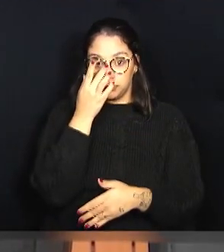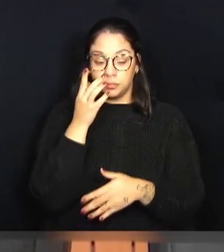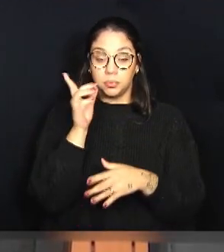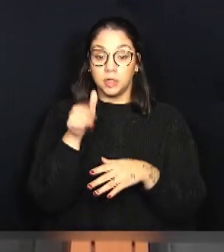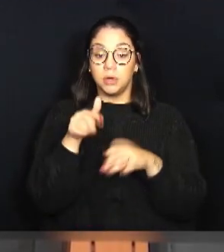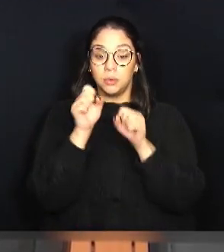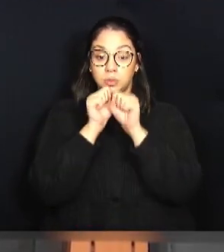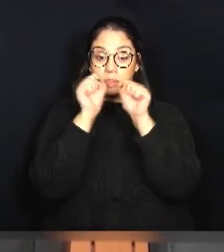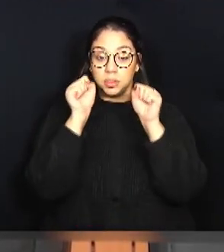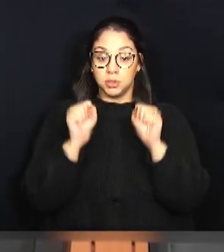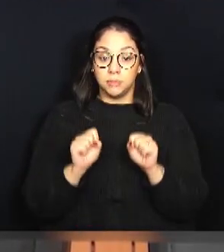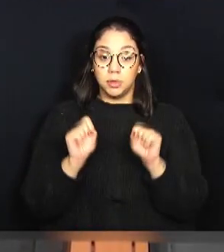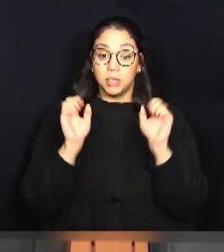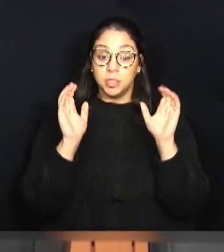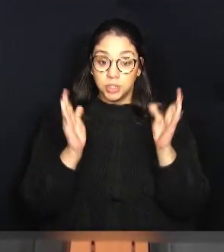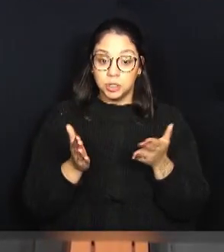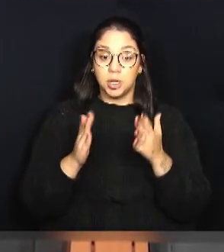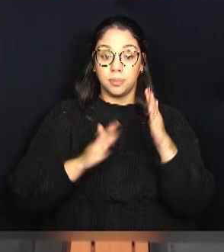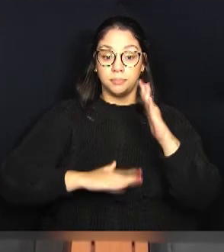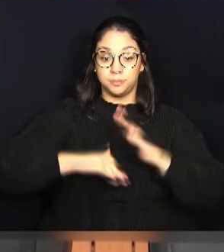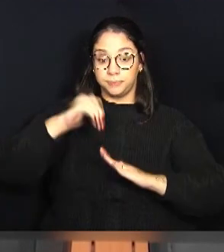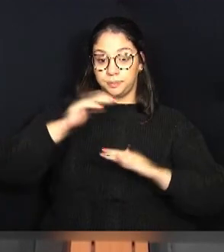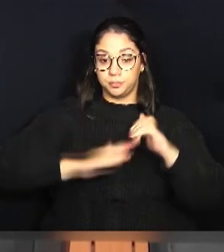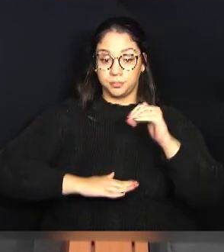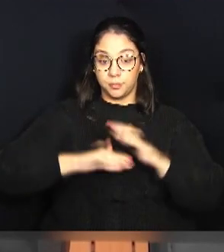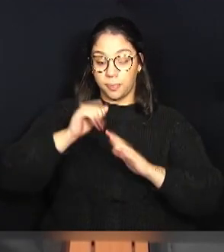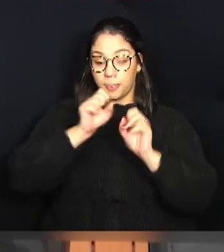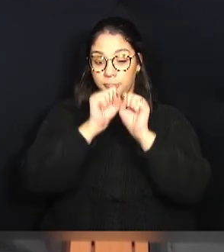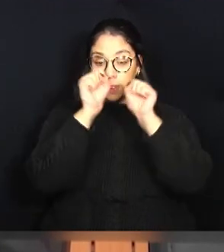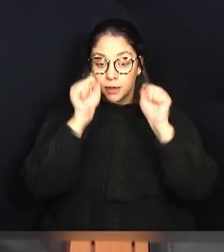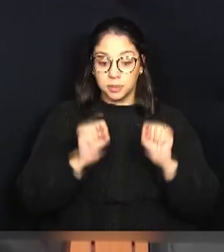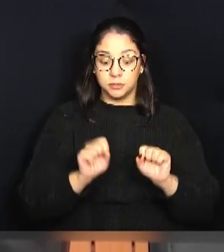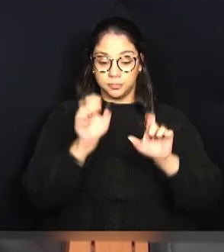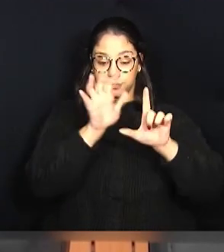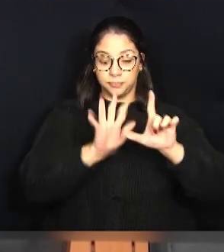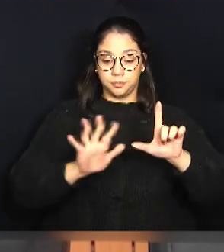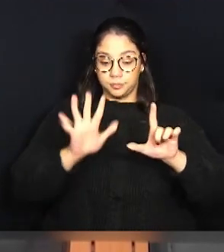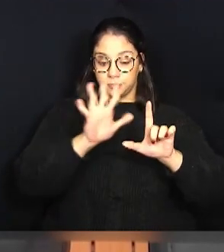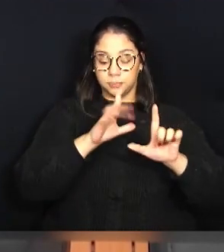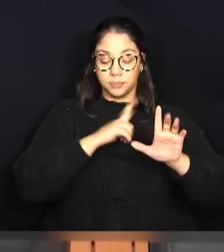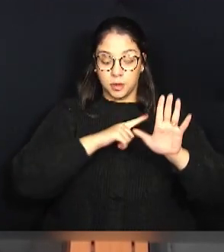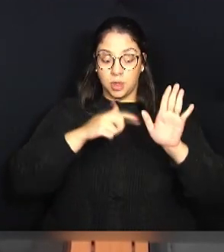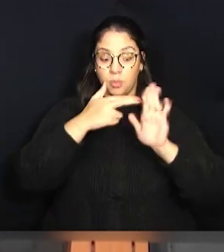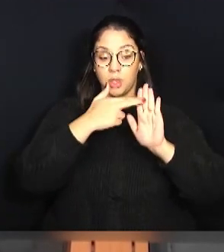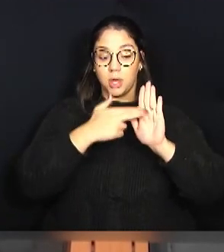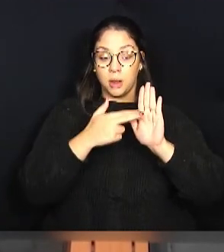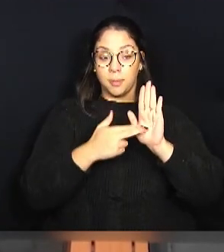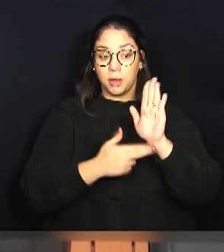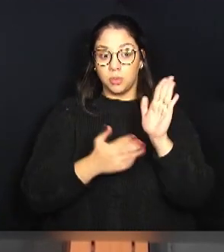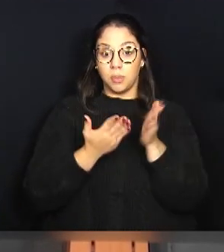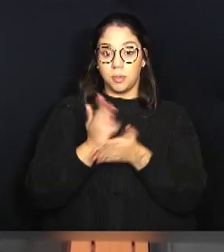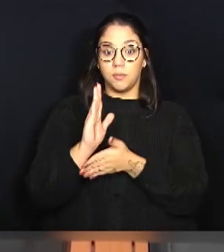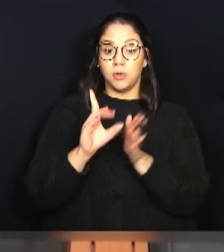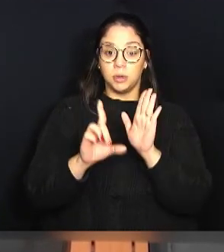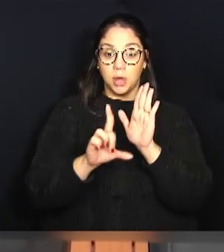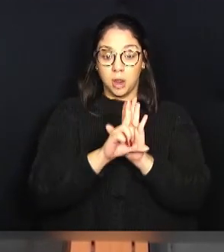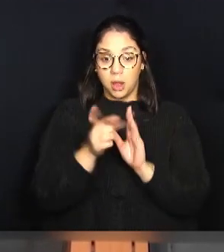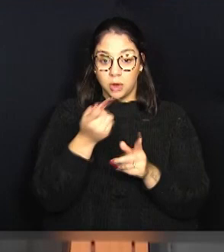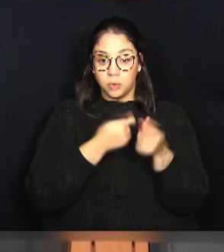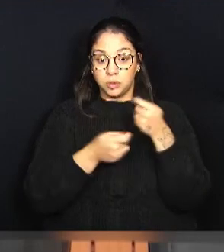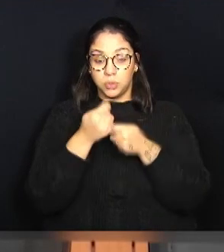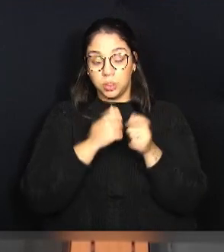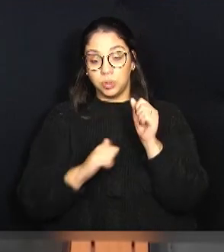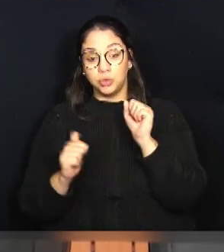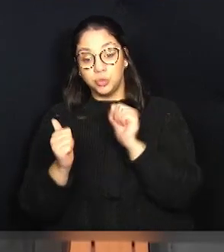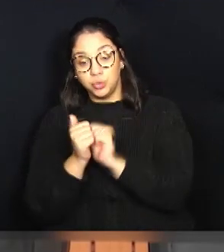sistemática, já aplicando a própria sistemática, né? Nós temos um regramento que foi aprovado na lei orçamentária, junto com a lei orçamentária